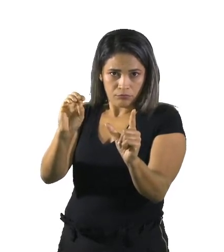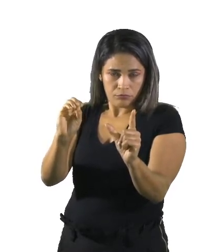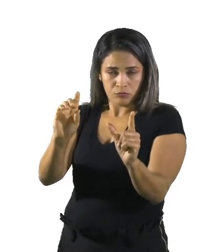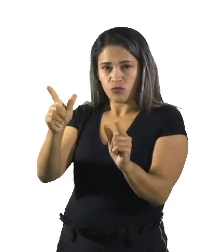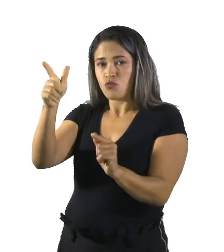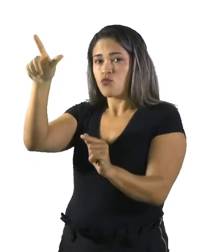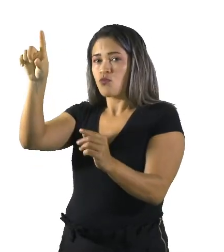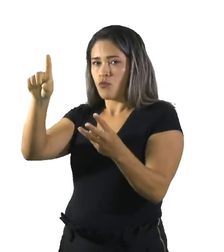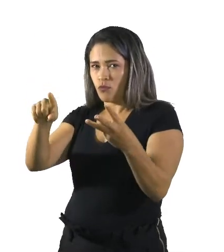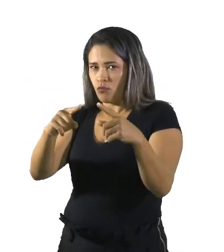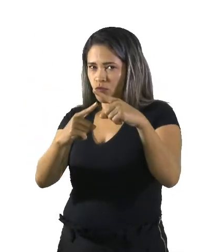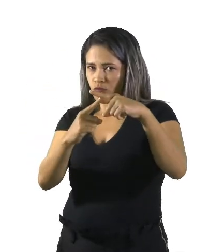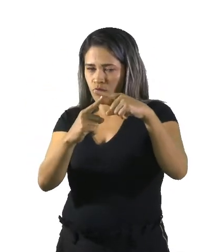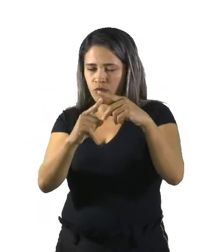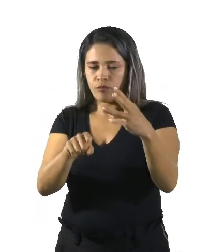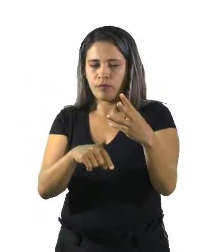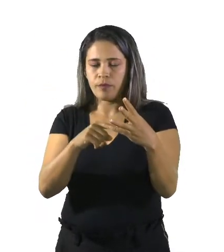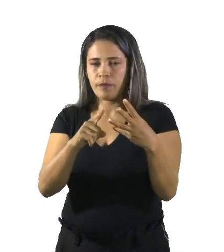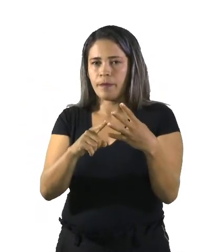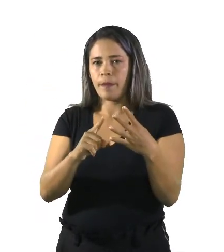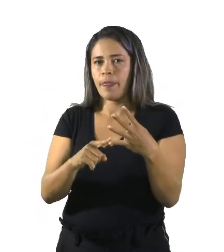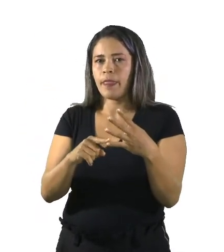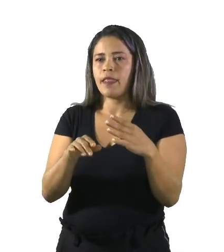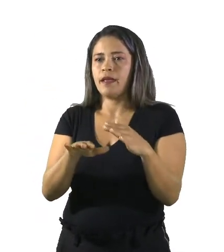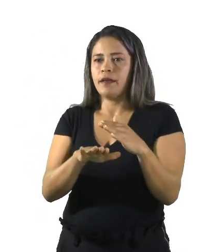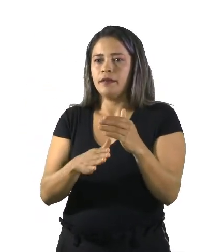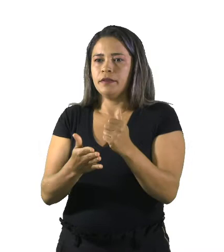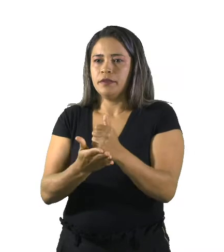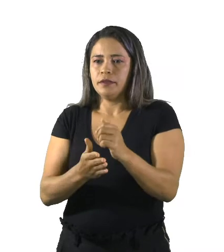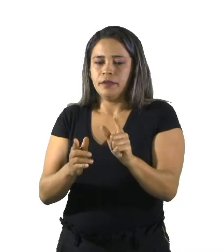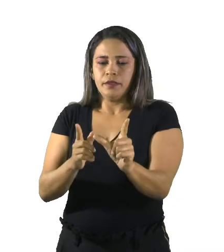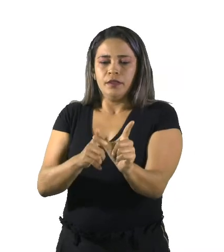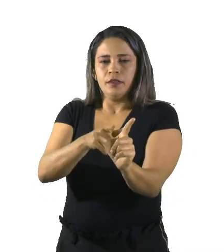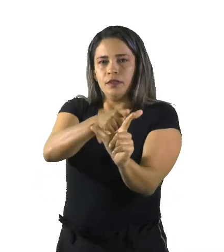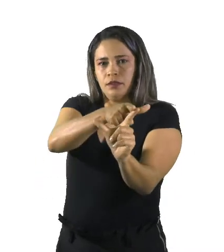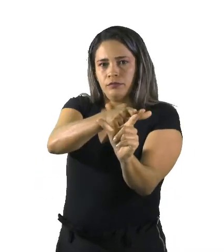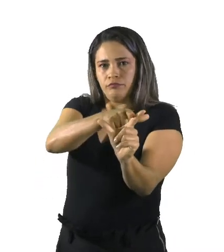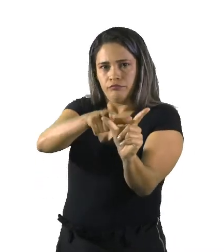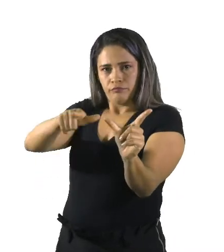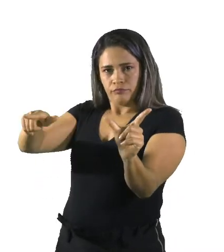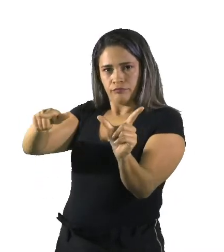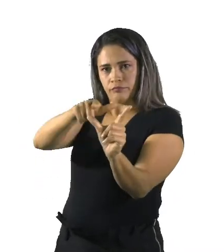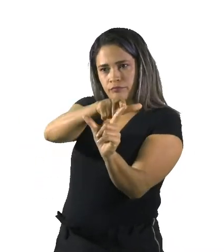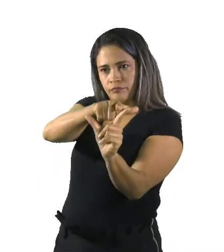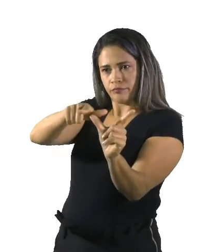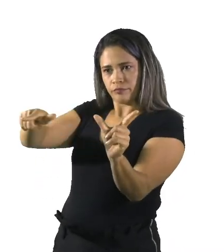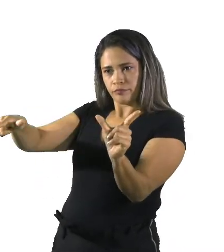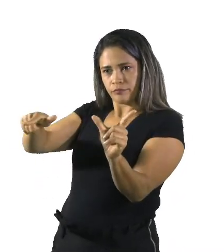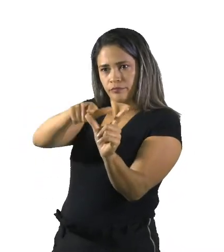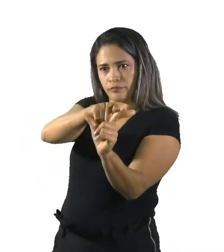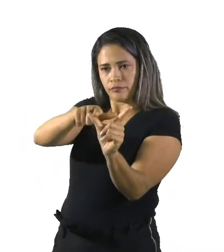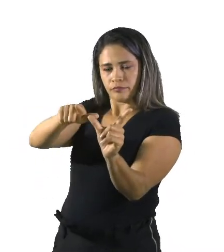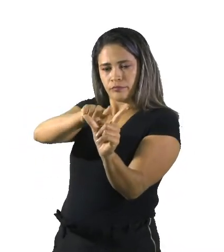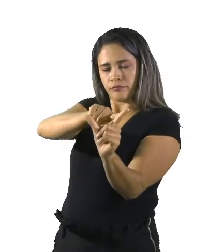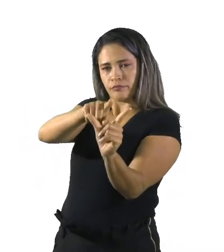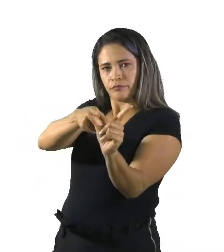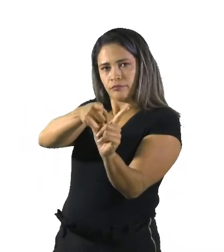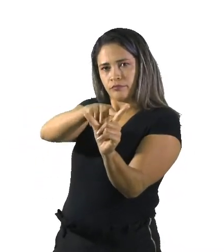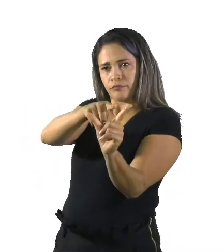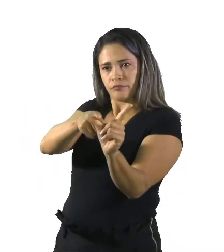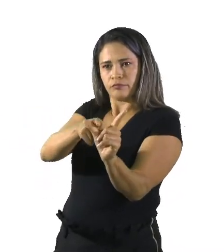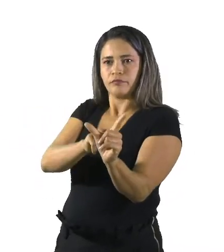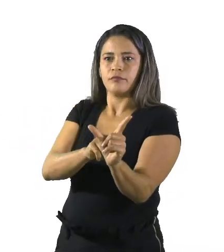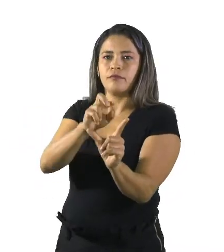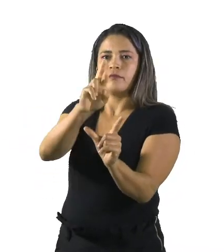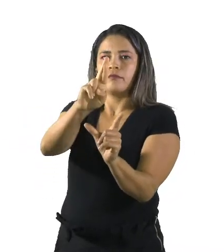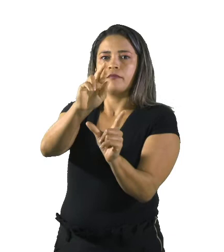temos então o ângulo raso. Percebam, é um nome bem simples, mas o significado é importante. É um ângulo